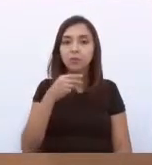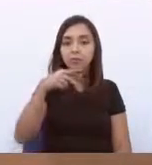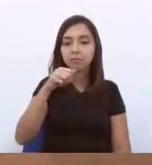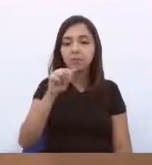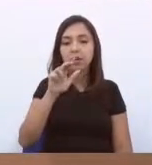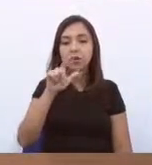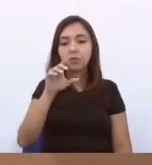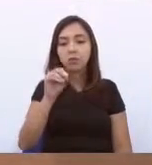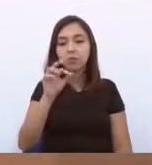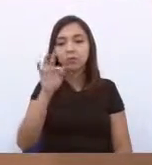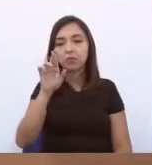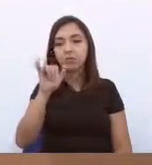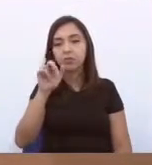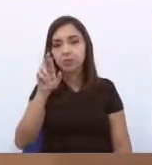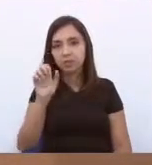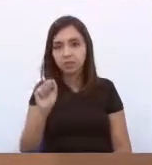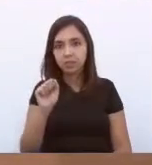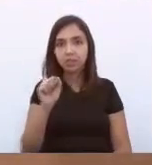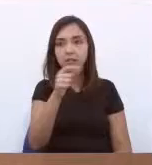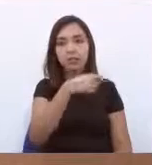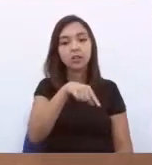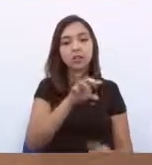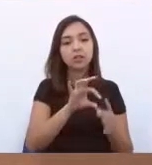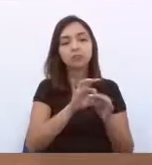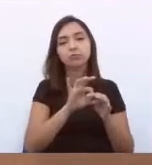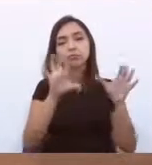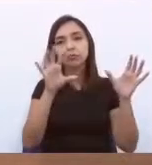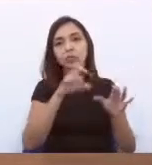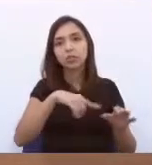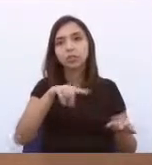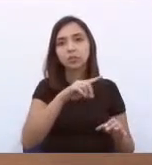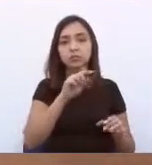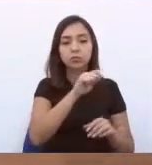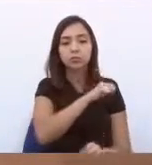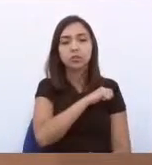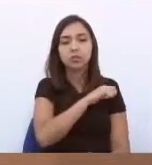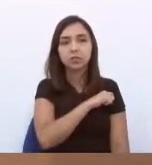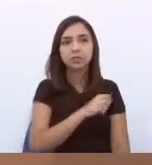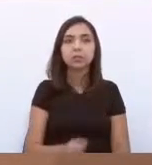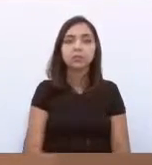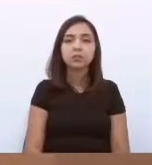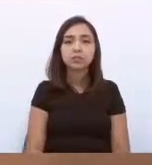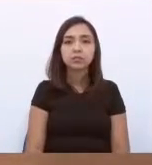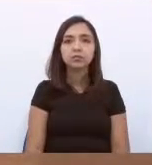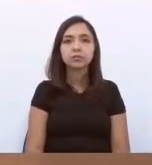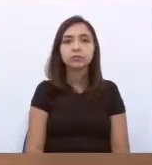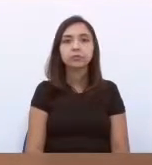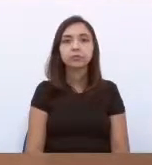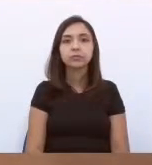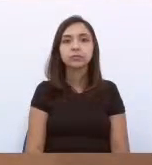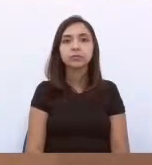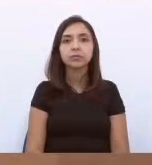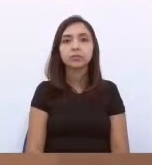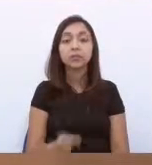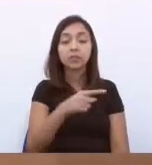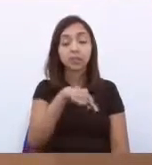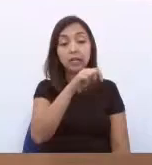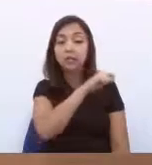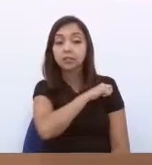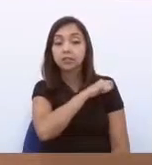Autonomia, autonomia das escolas, os alunos ter o papel fundamental. Os alunos